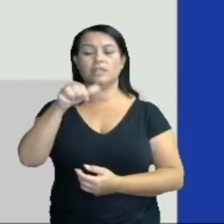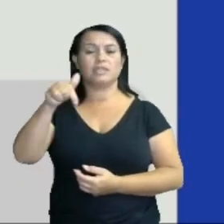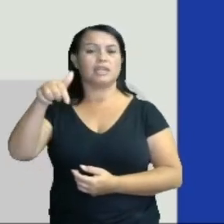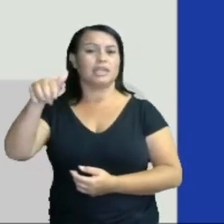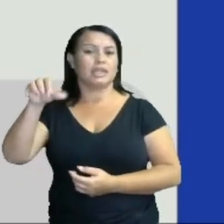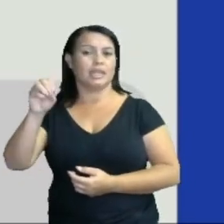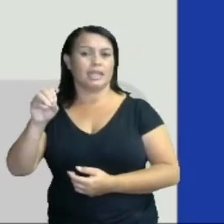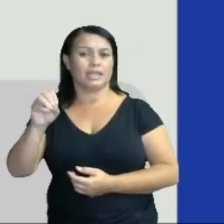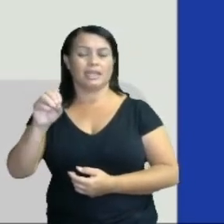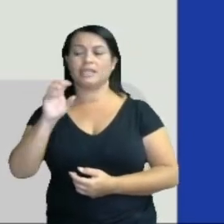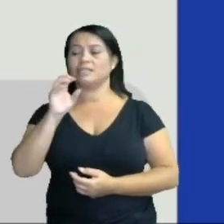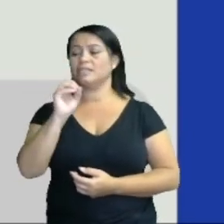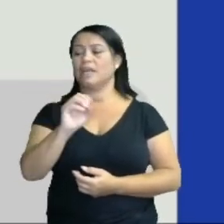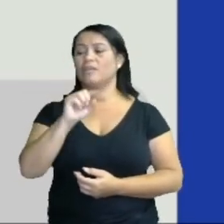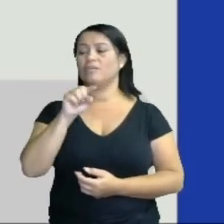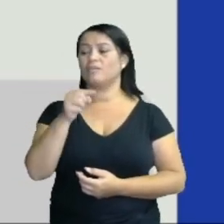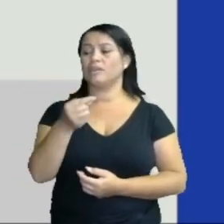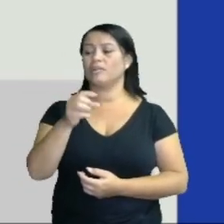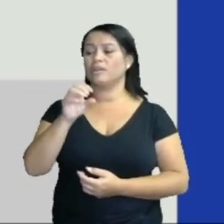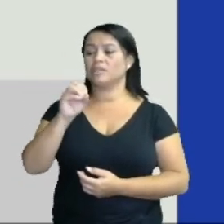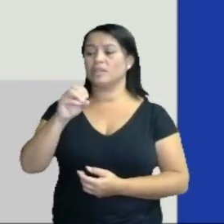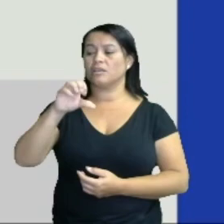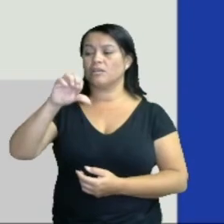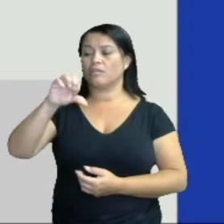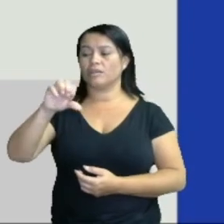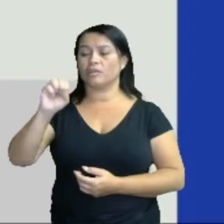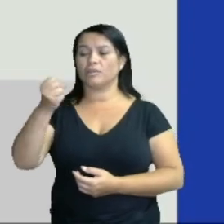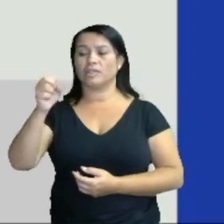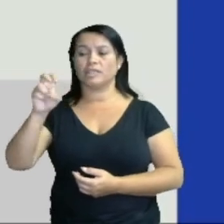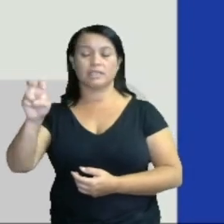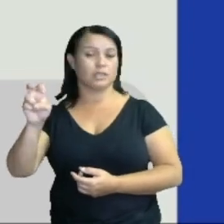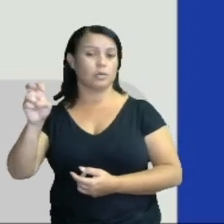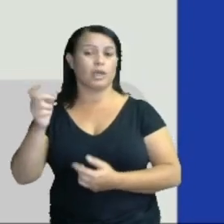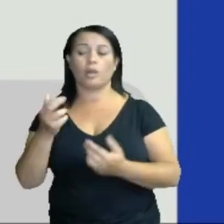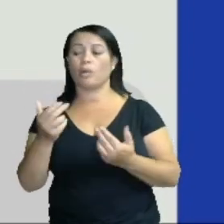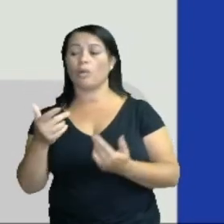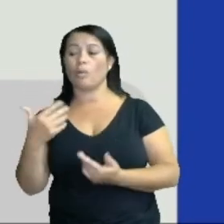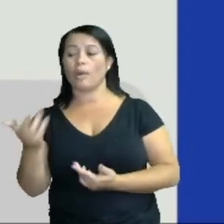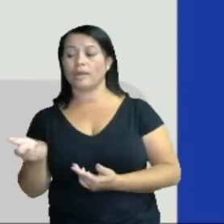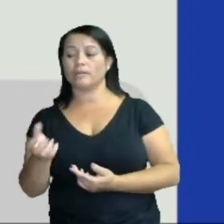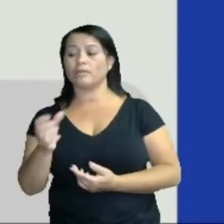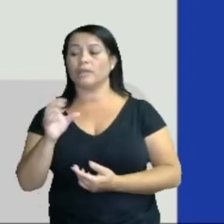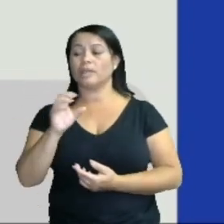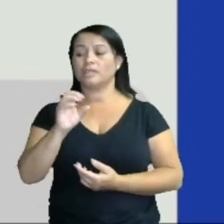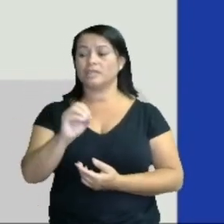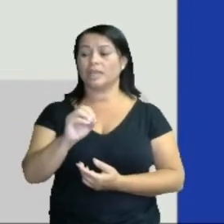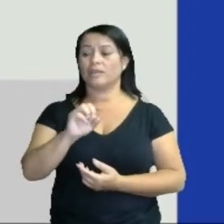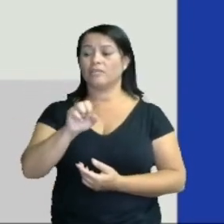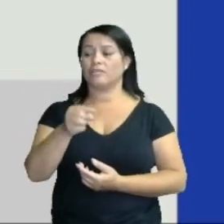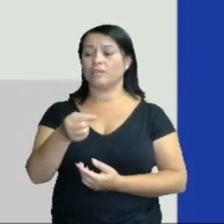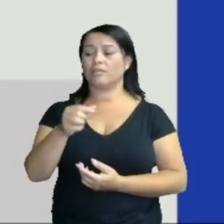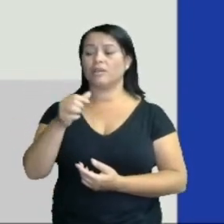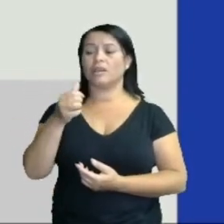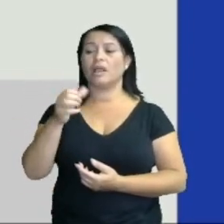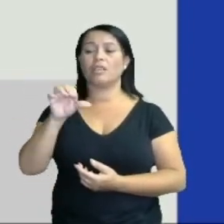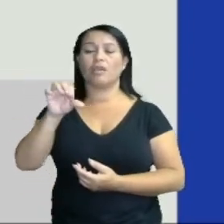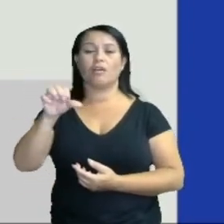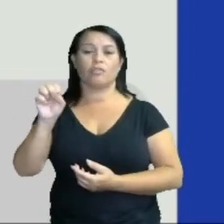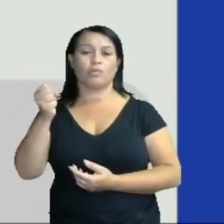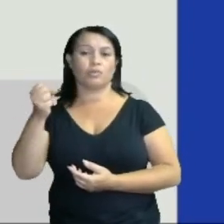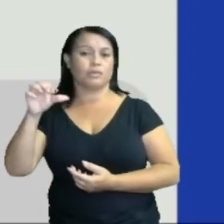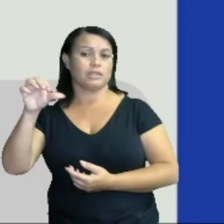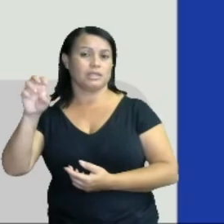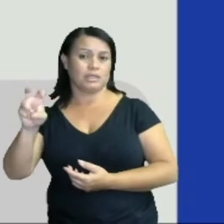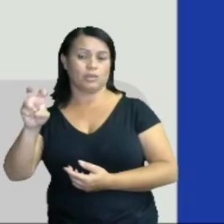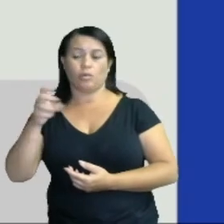0,1970. Eu tenho o número 0,0985 é igual a quanto? A 0,0985.